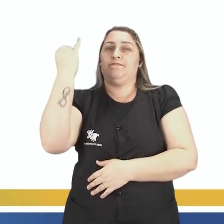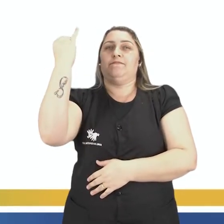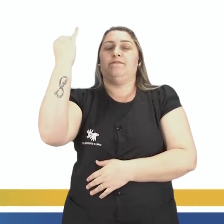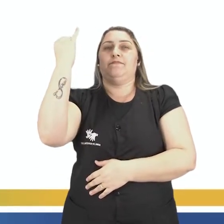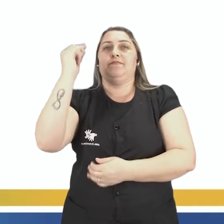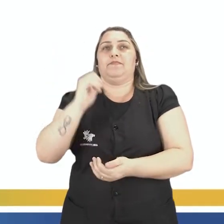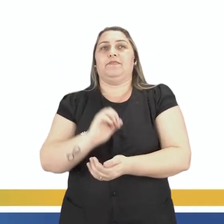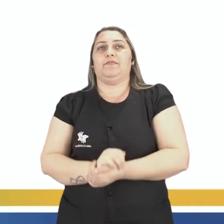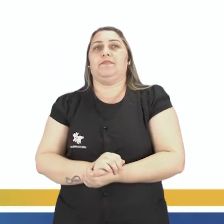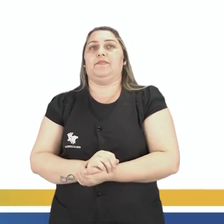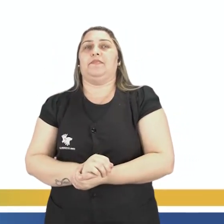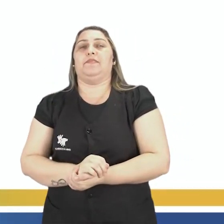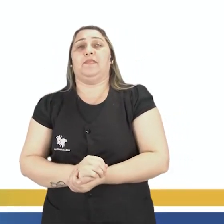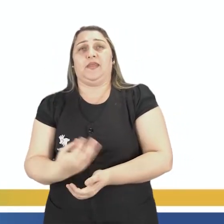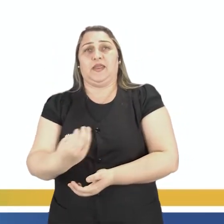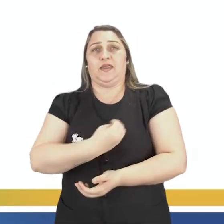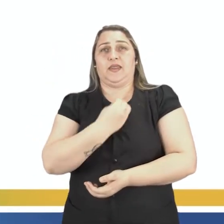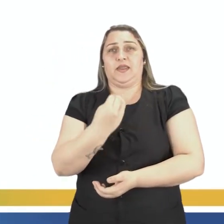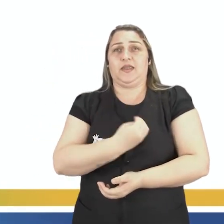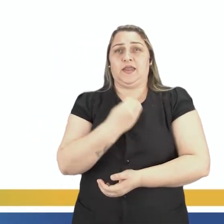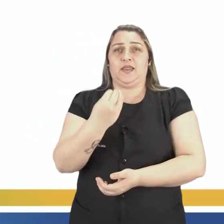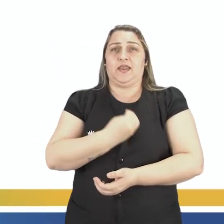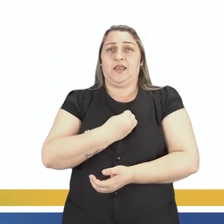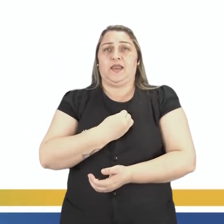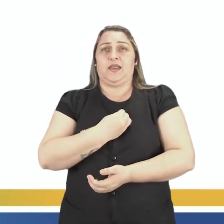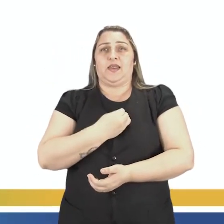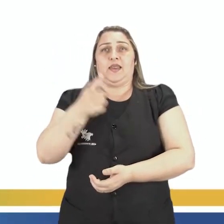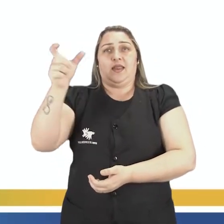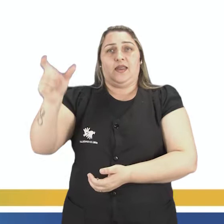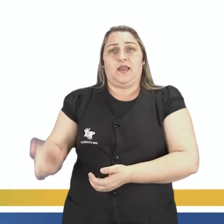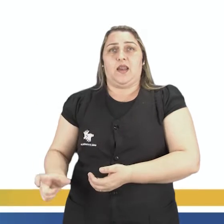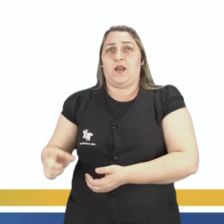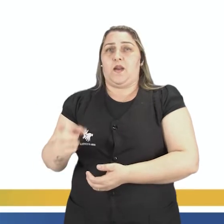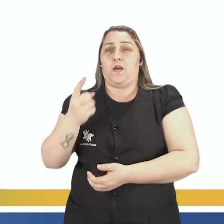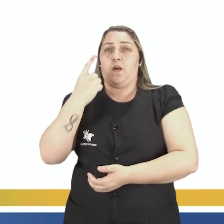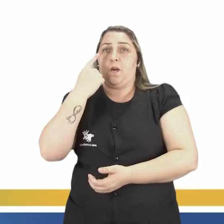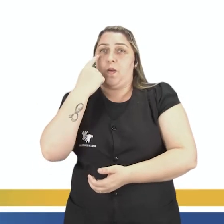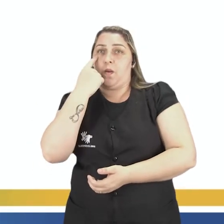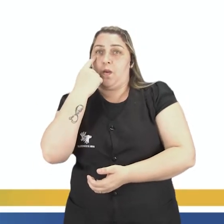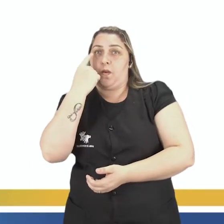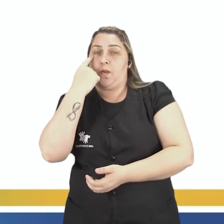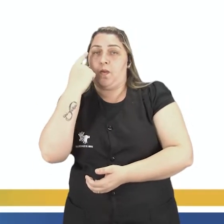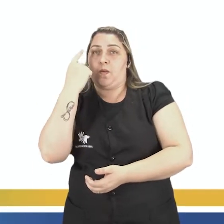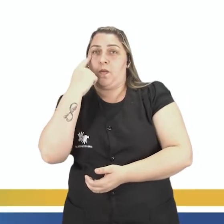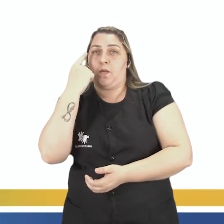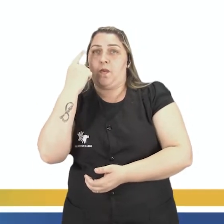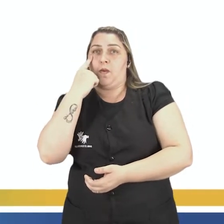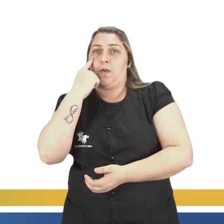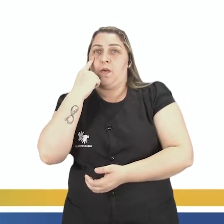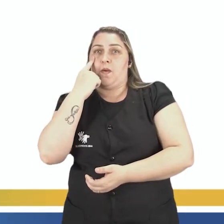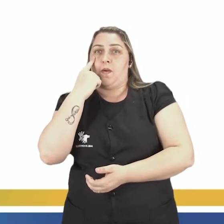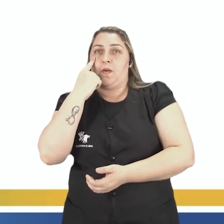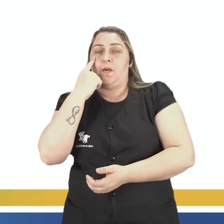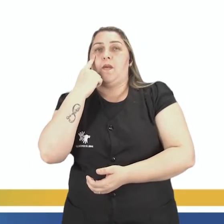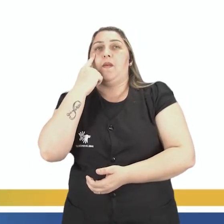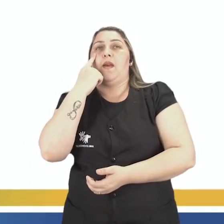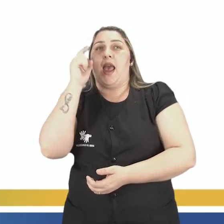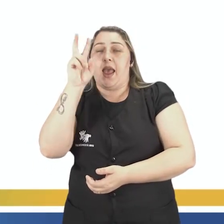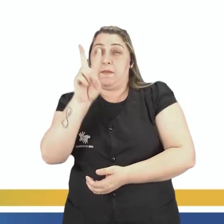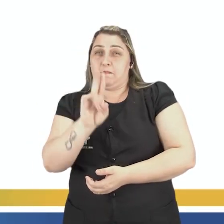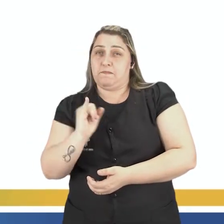importância para a sobrevivência dos seres humanos. O olho, ele é o órgão essencial na hora da